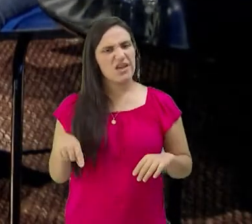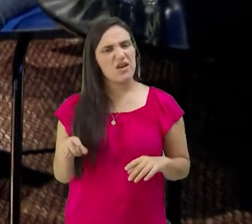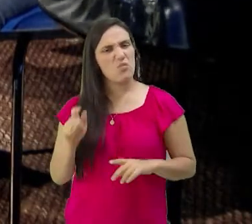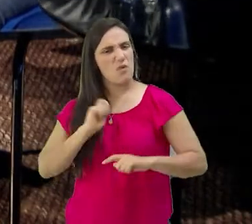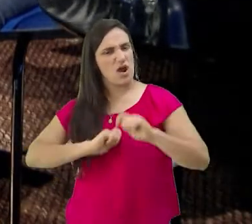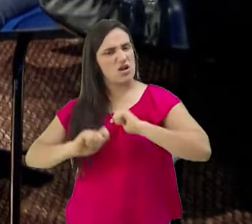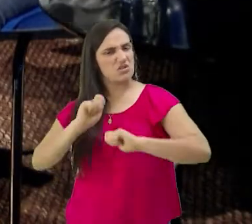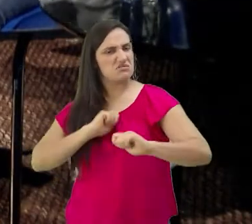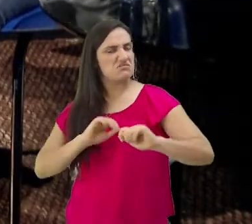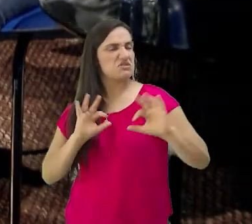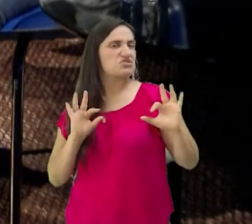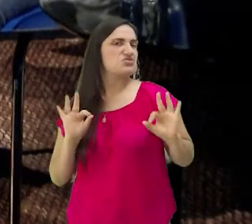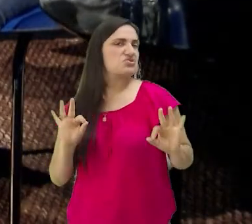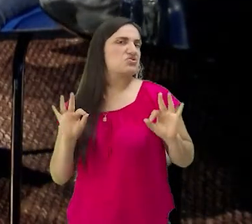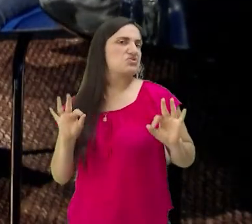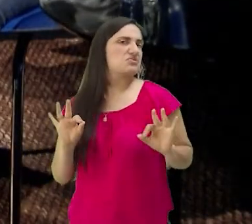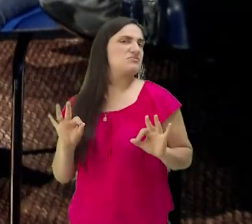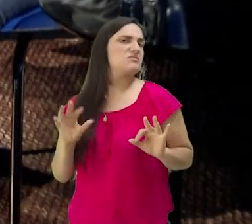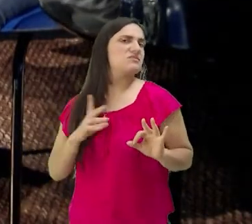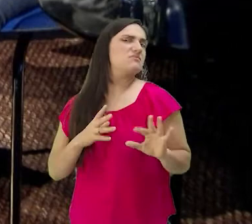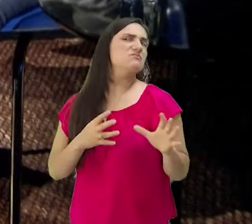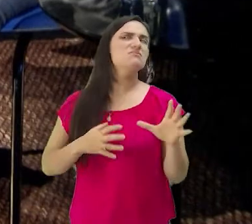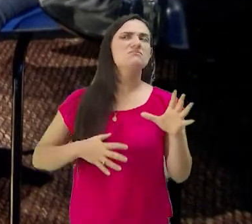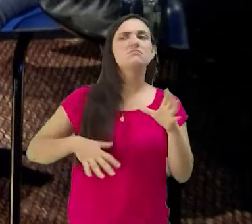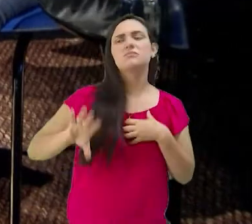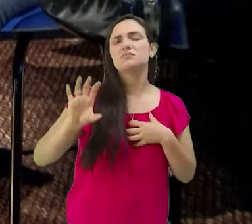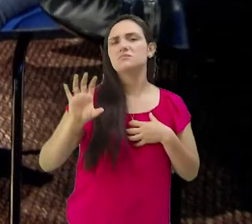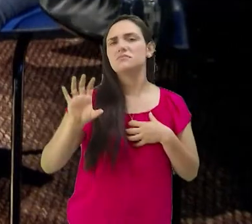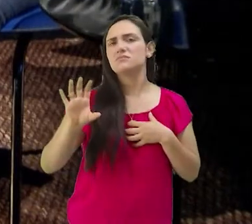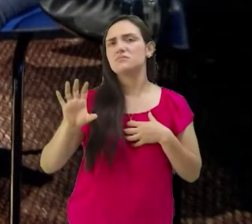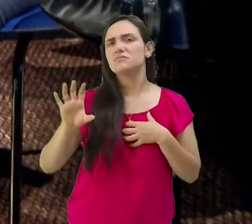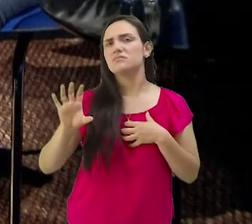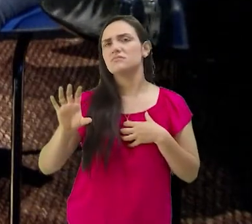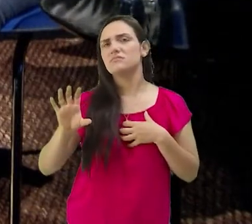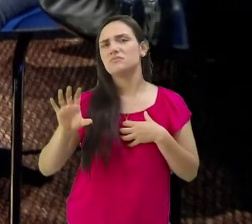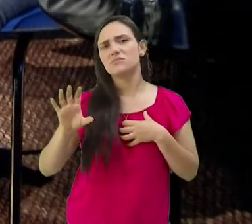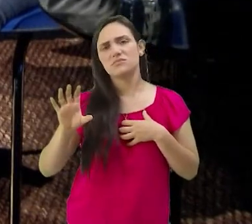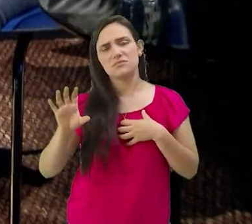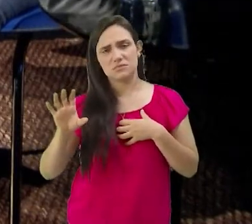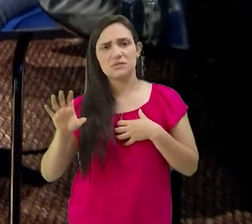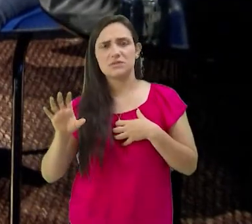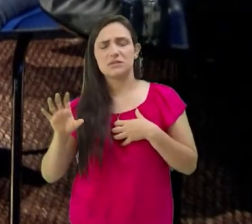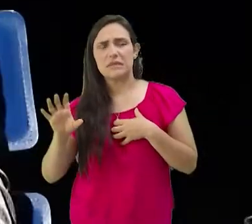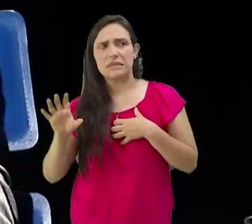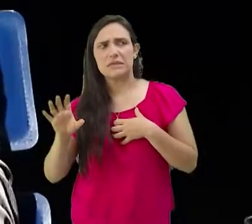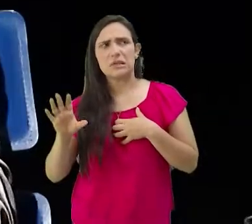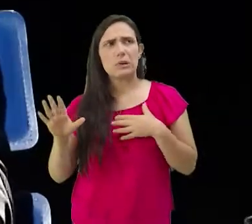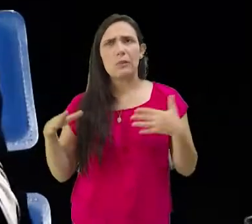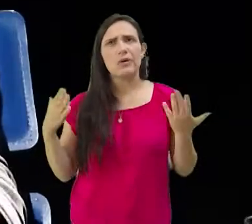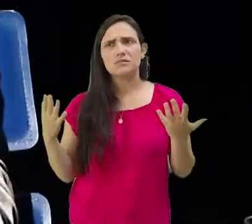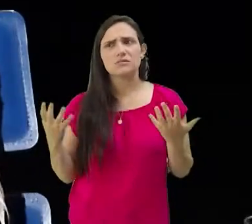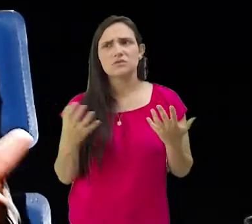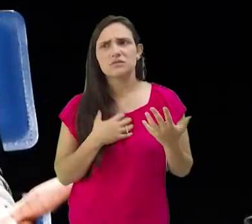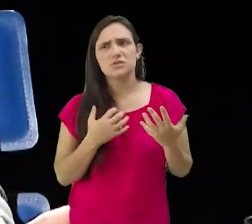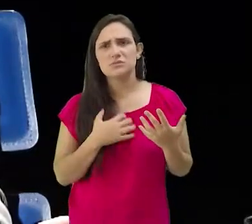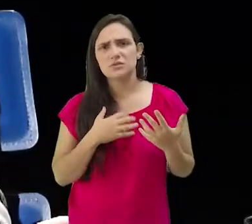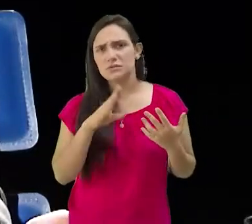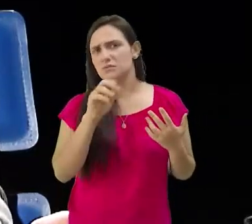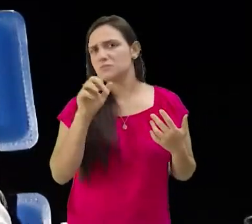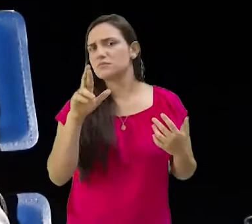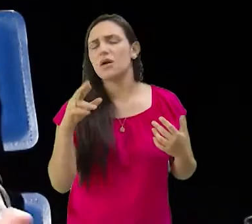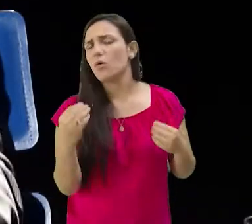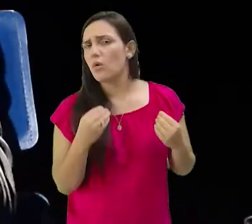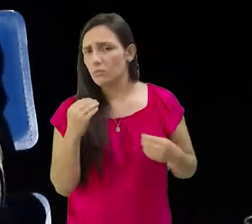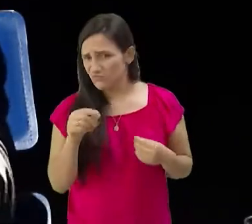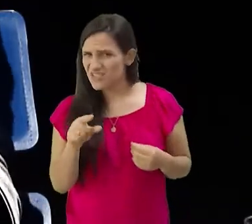bar? Você é um artista refinado, um cara que tem muita sensibilidade, e tocar em bar, você toca para todo mundo,